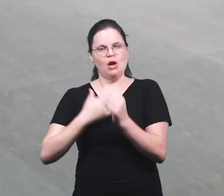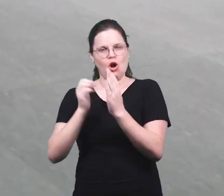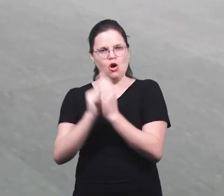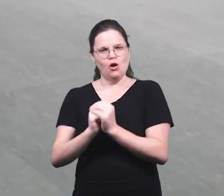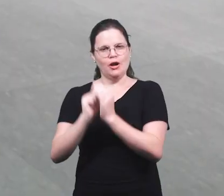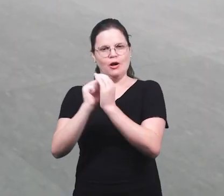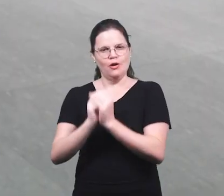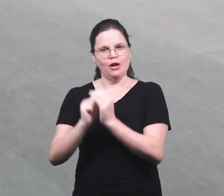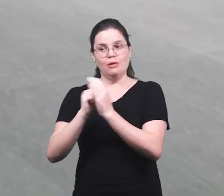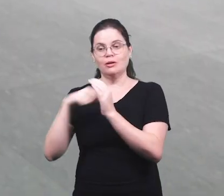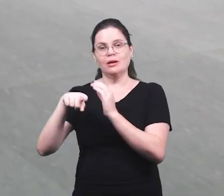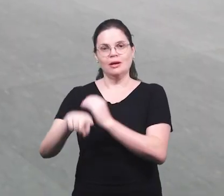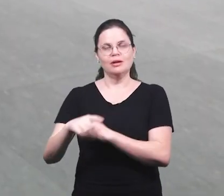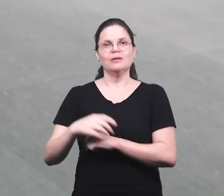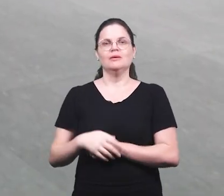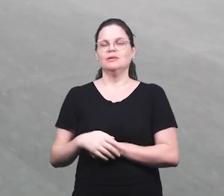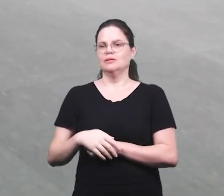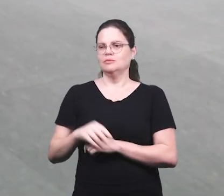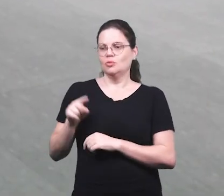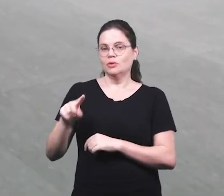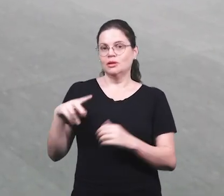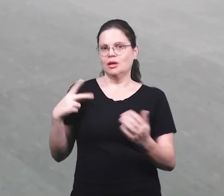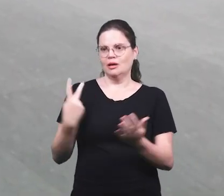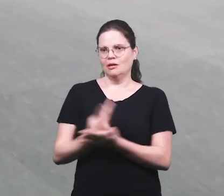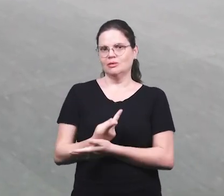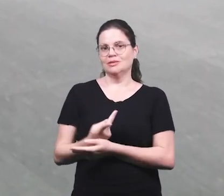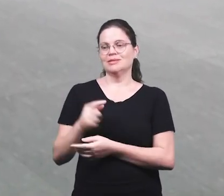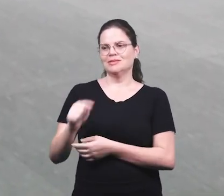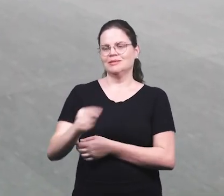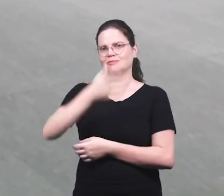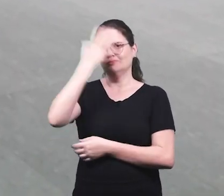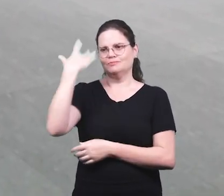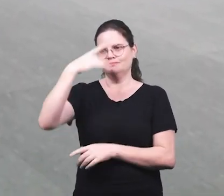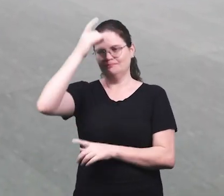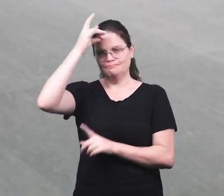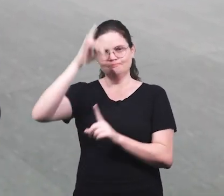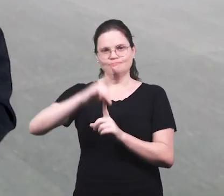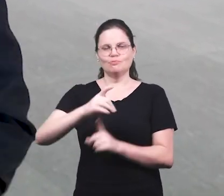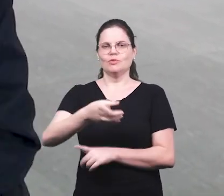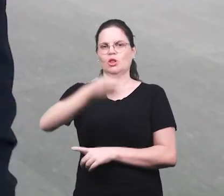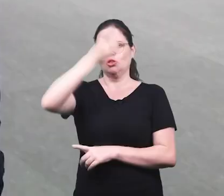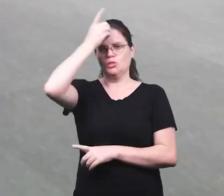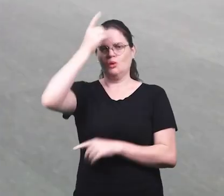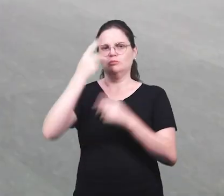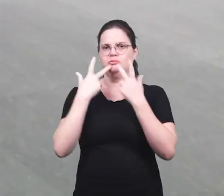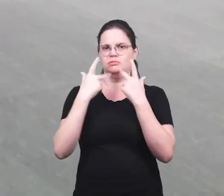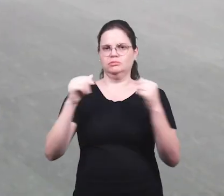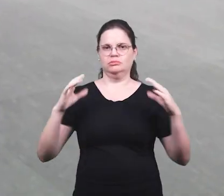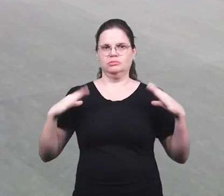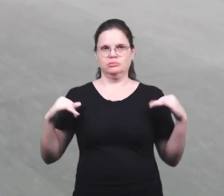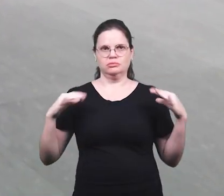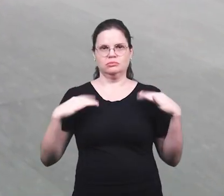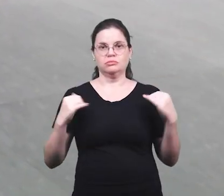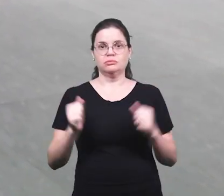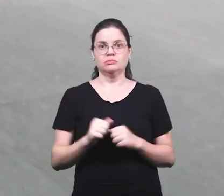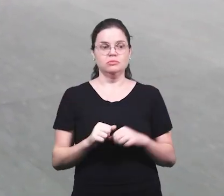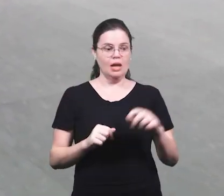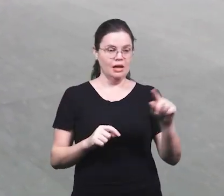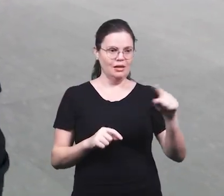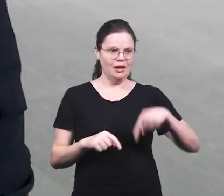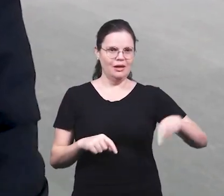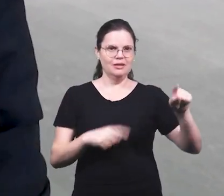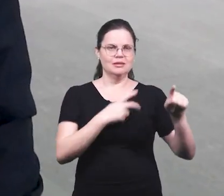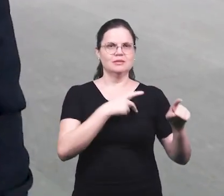e duas amigas orando, então ali novamente o sinal do dom de línguas, e esses homens, então, eles passam a